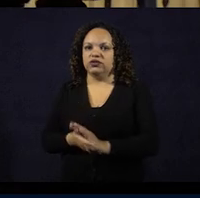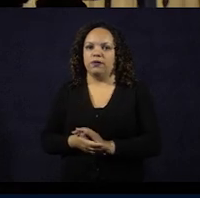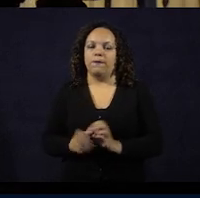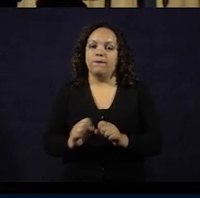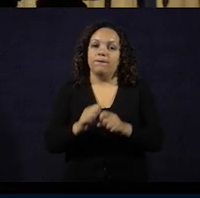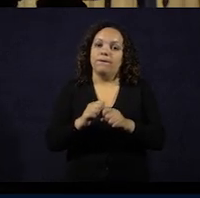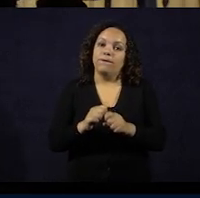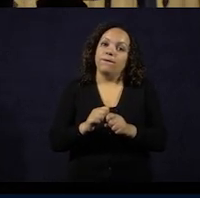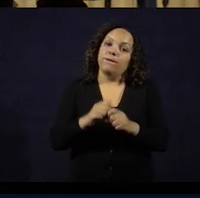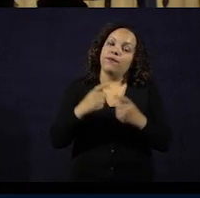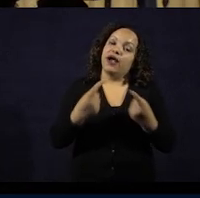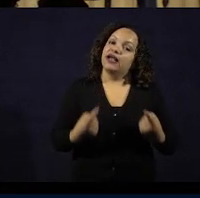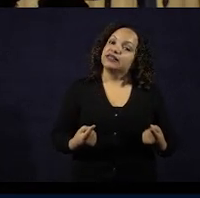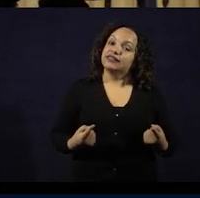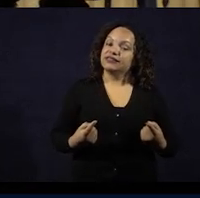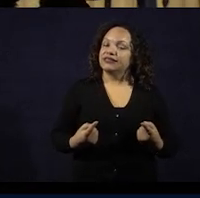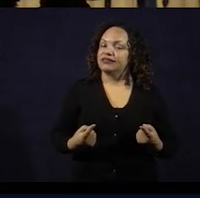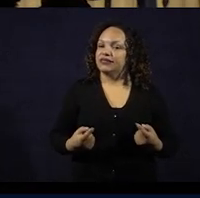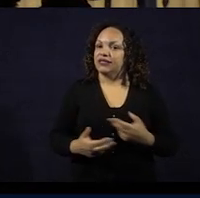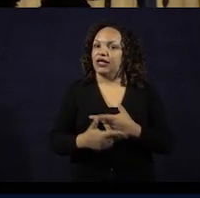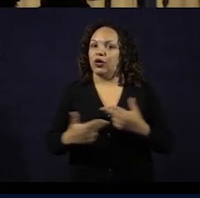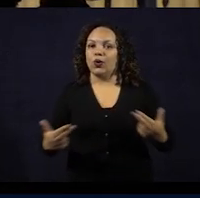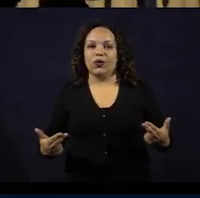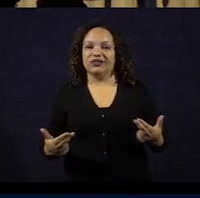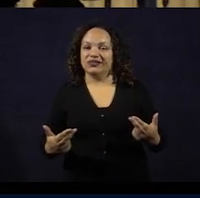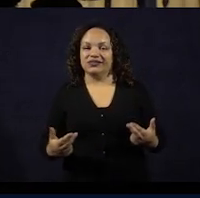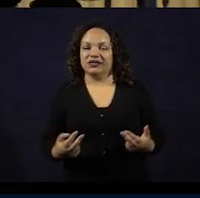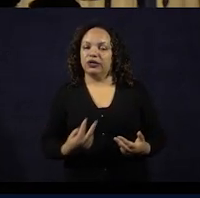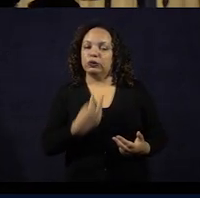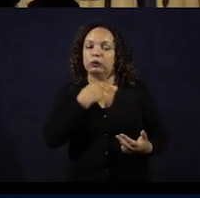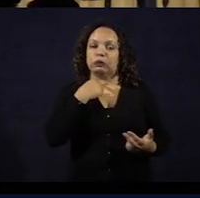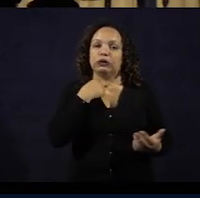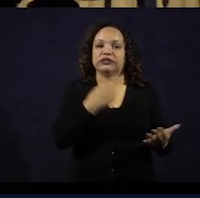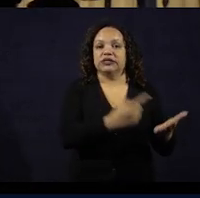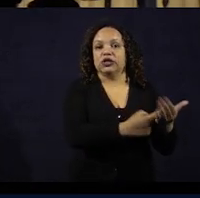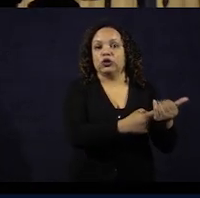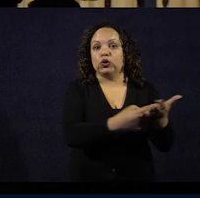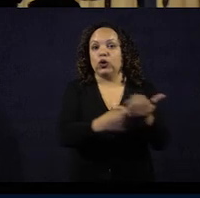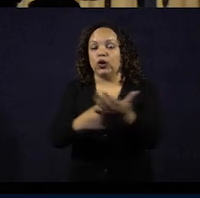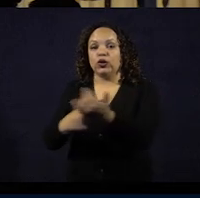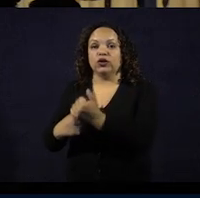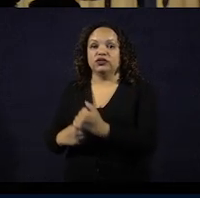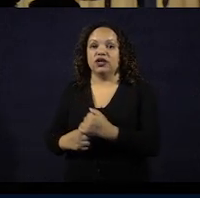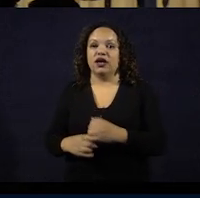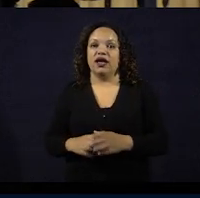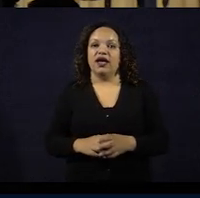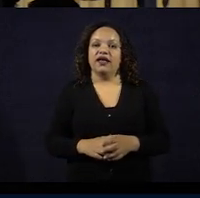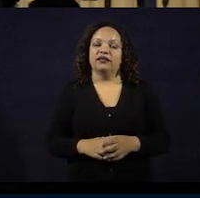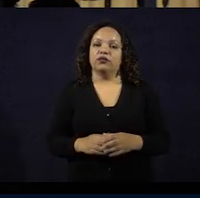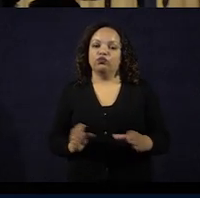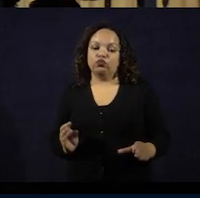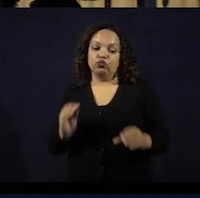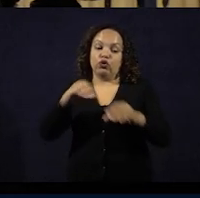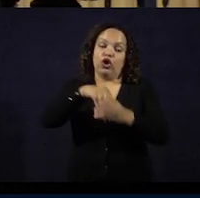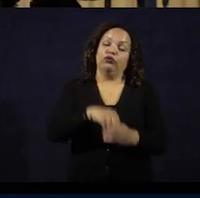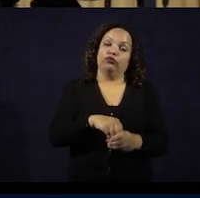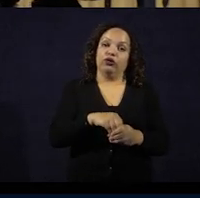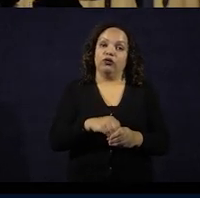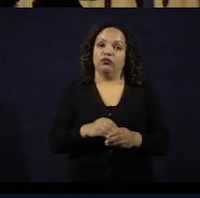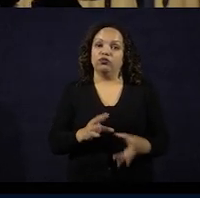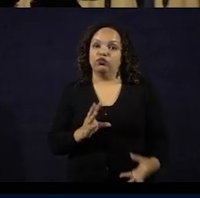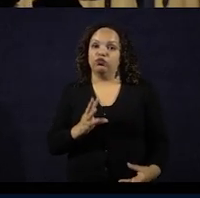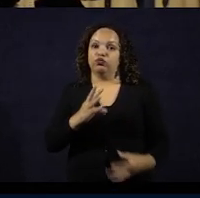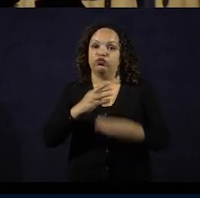Tem coisa que não é tecnologia é adoção Então já tem no Brasil no negócio da Integração lavoura pecuária